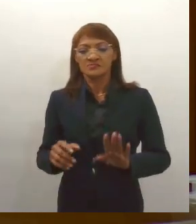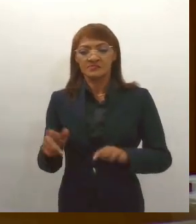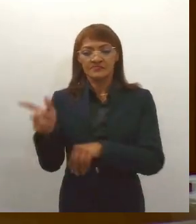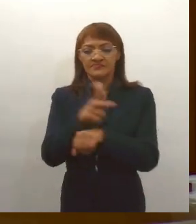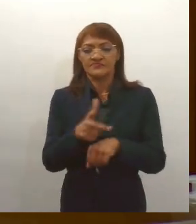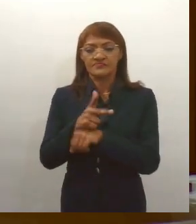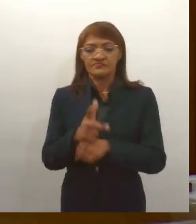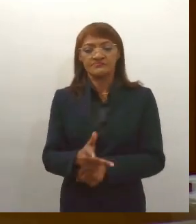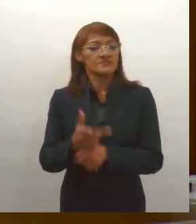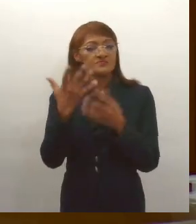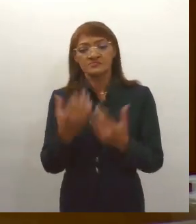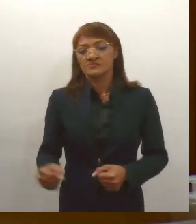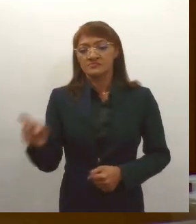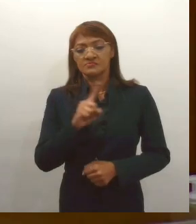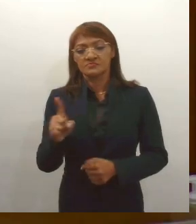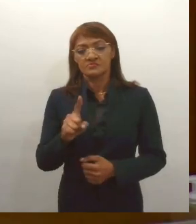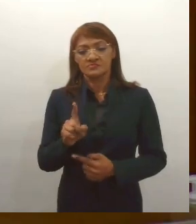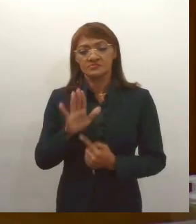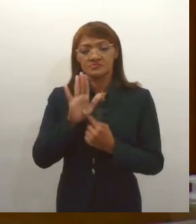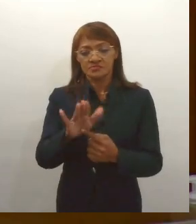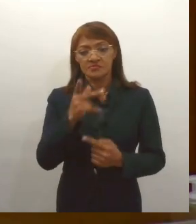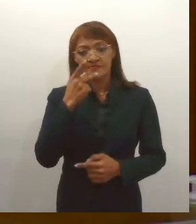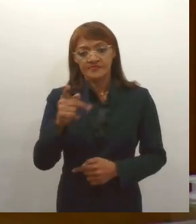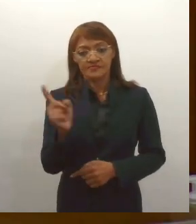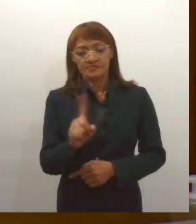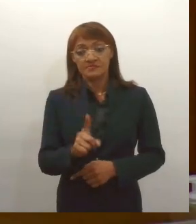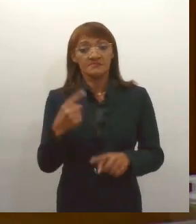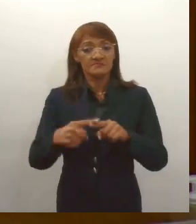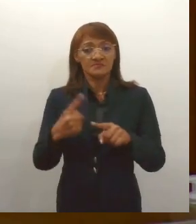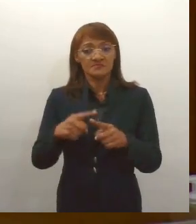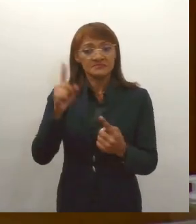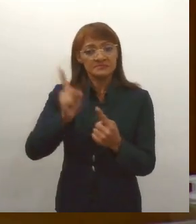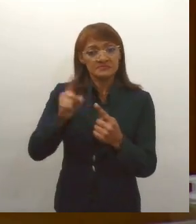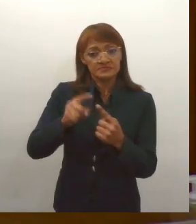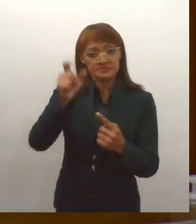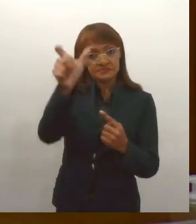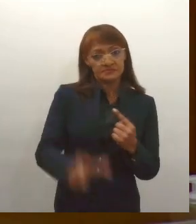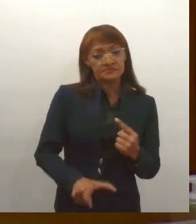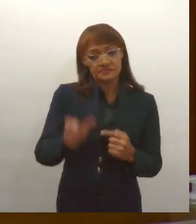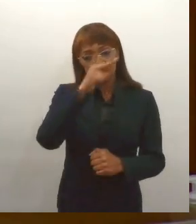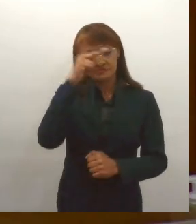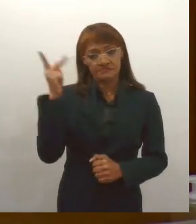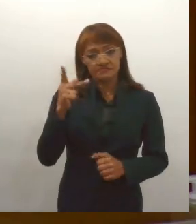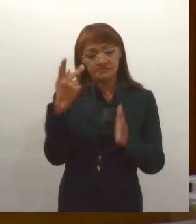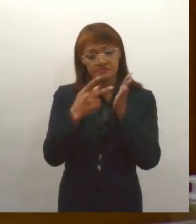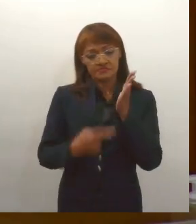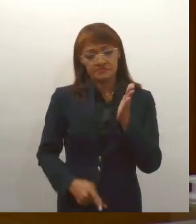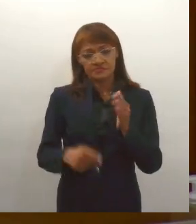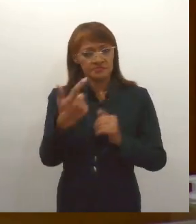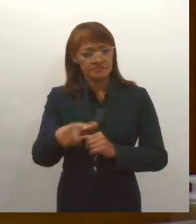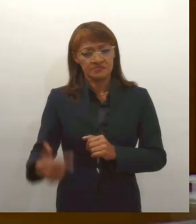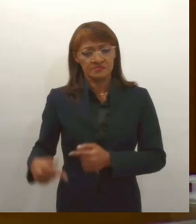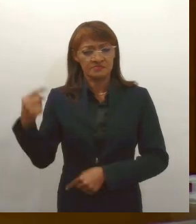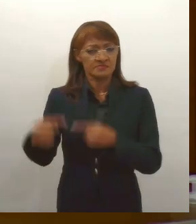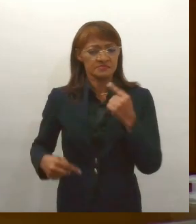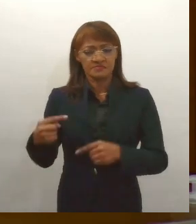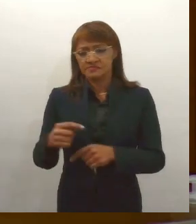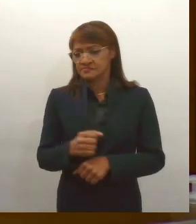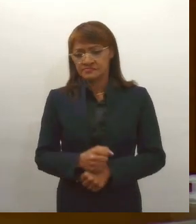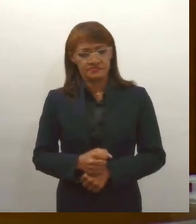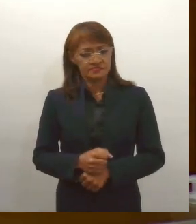pessoas desse tipo não tem projeto político Não não é um comunicador